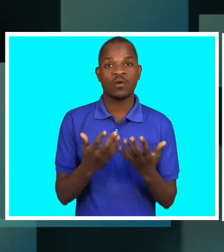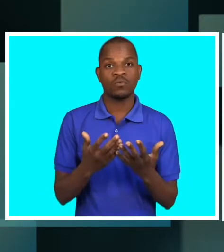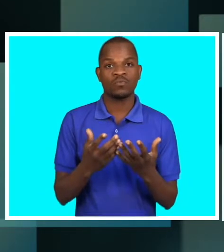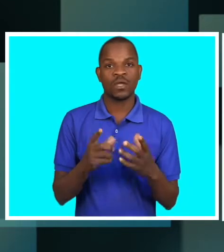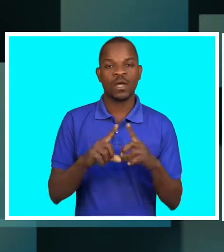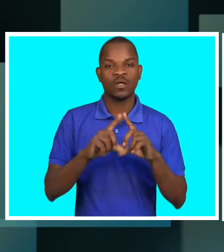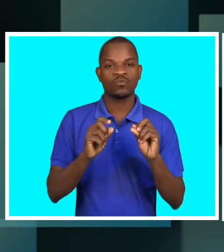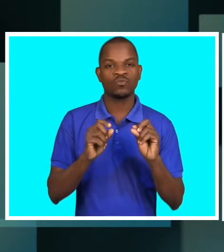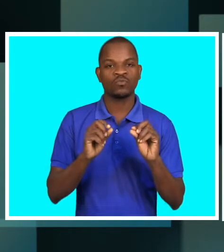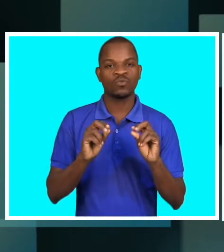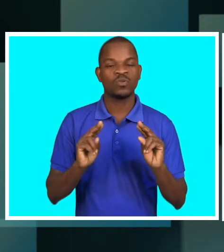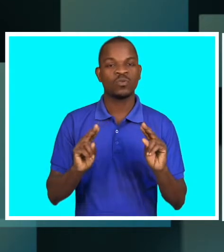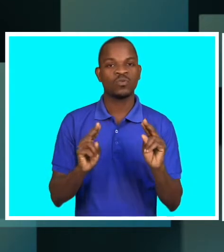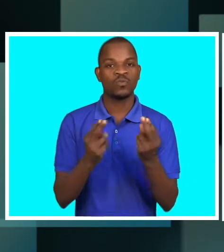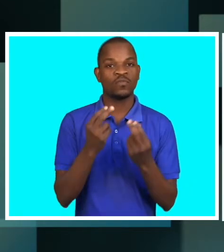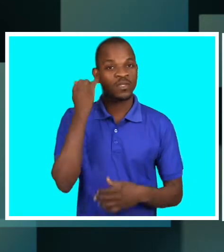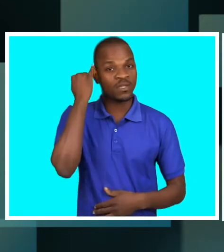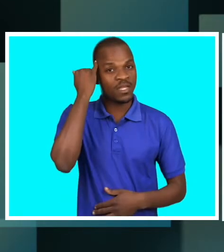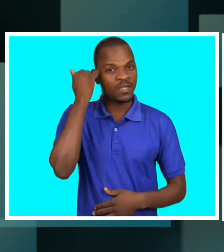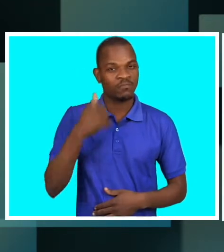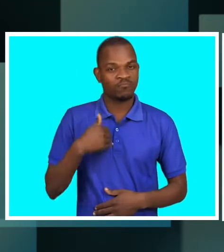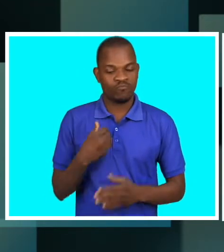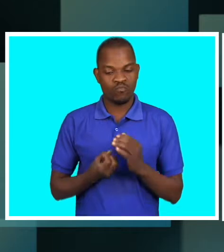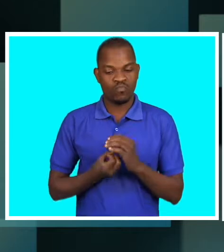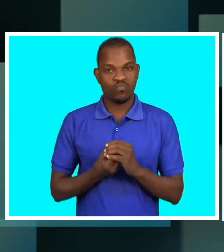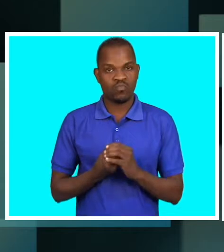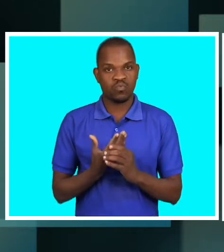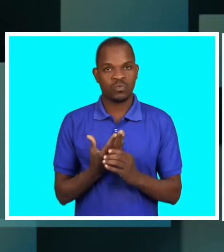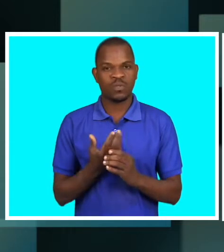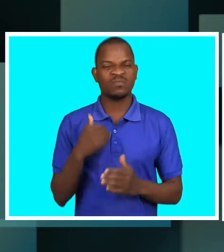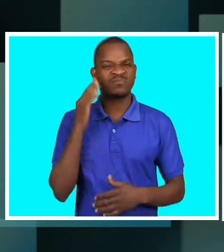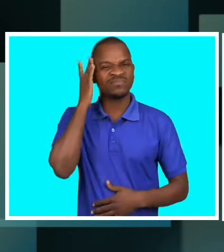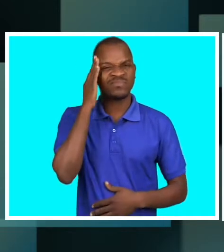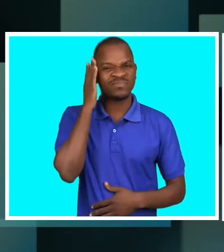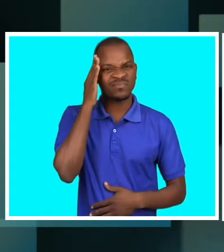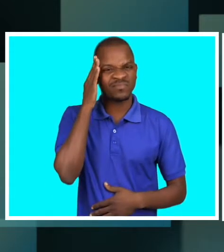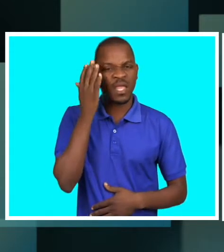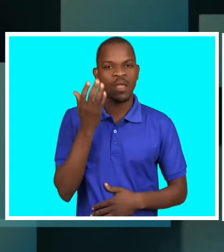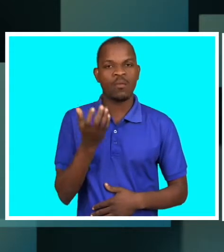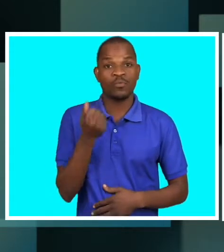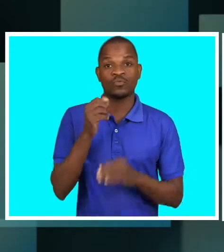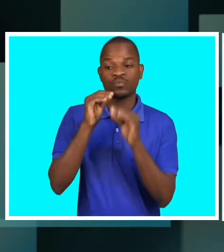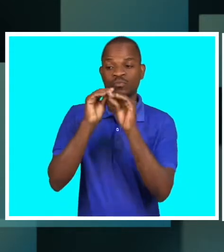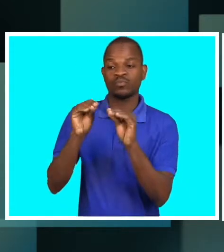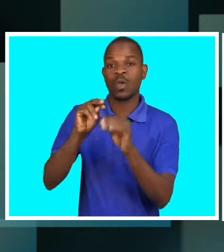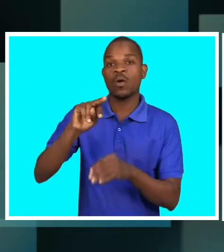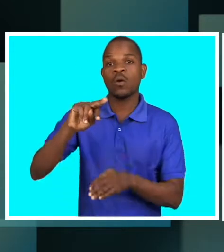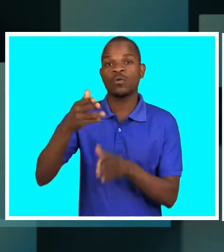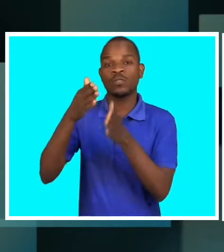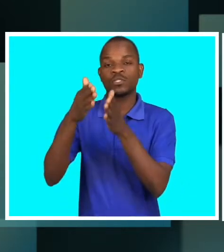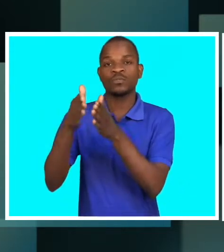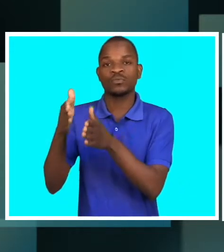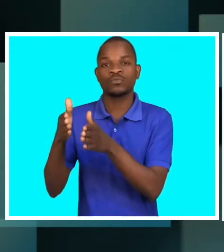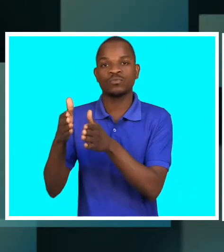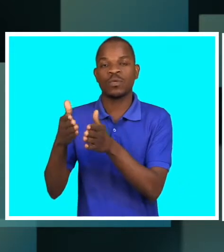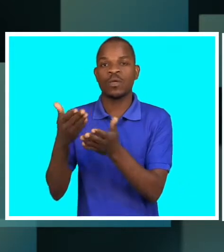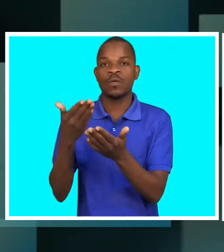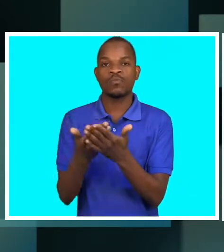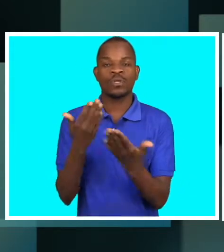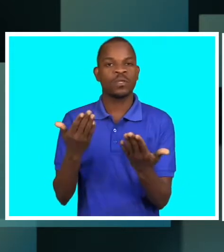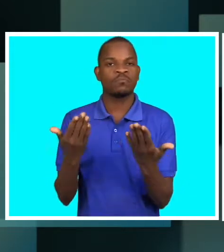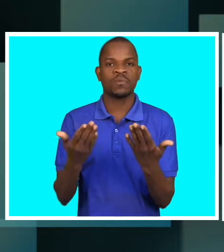Neste caso sendo uma inovação que vem dentro de mim achei necessidade de formar as pessoas. Quer dizer é um